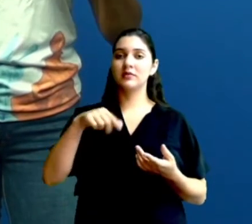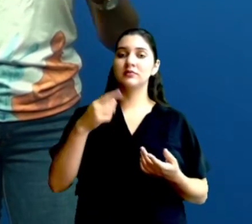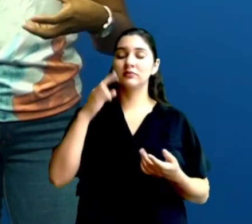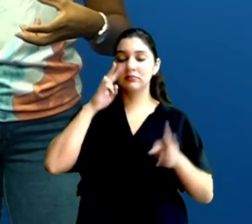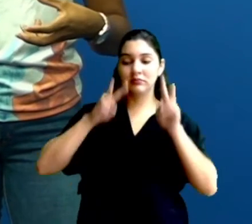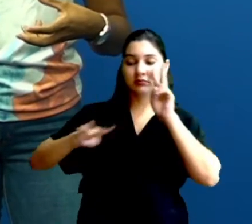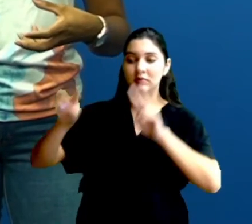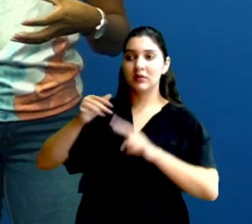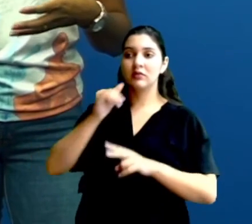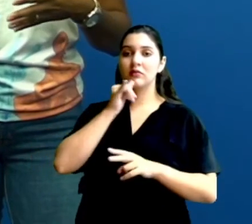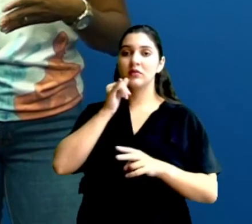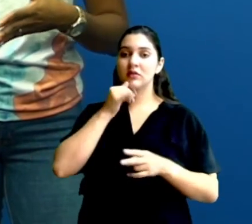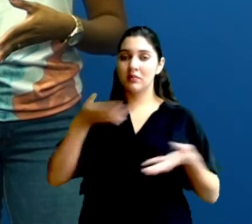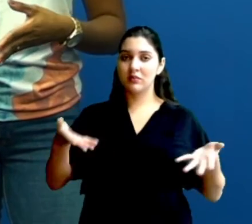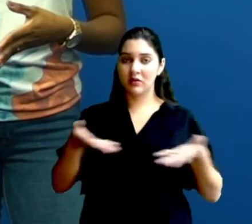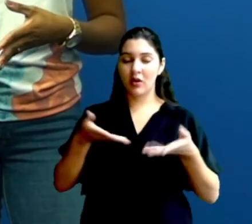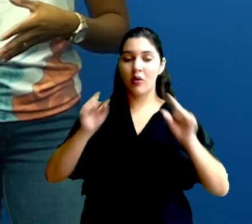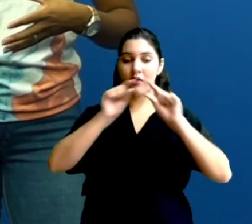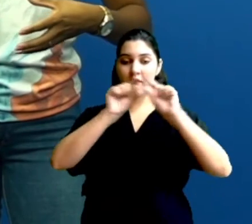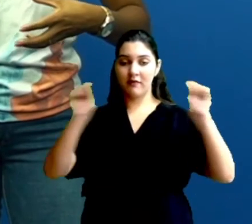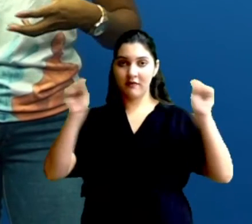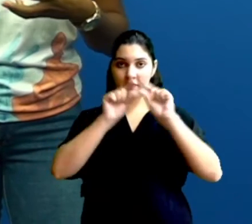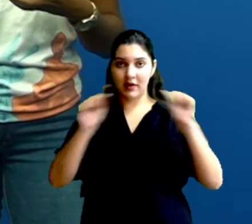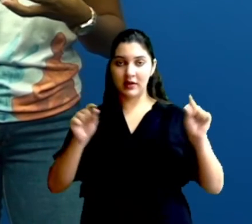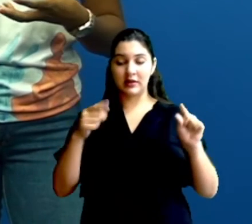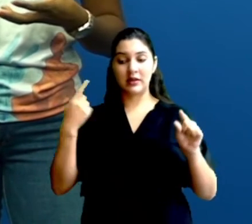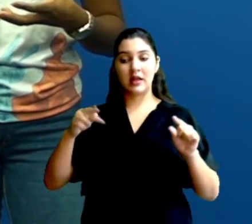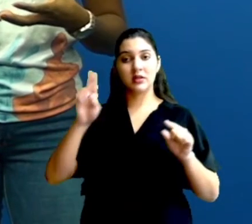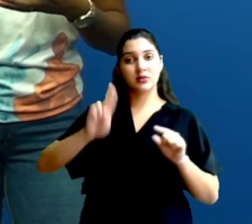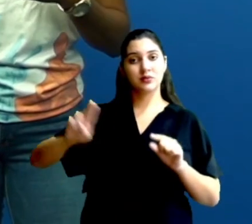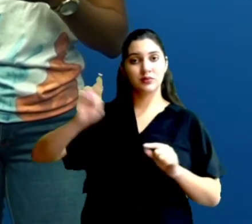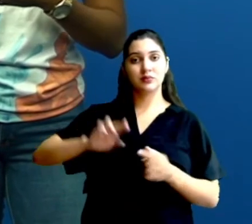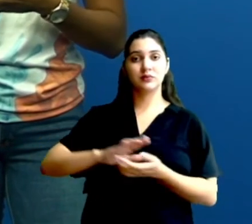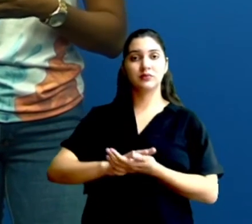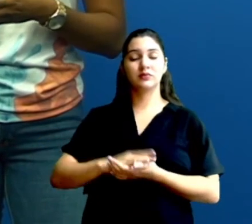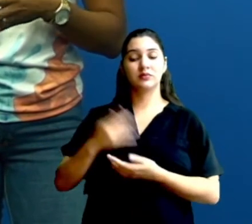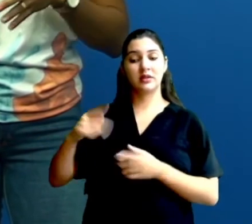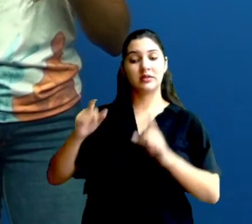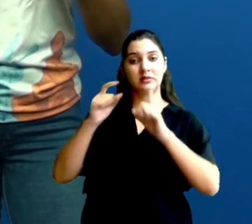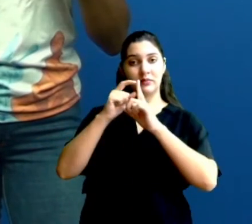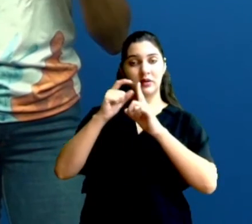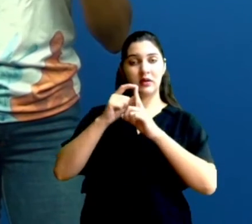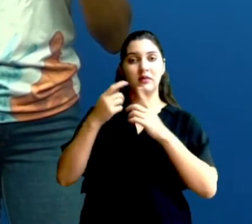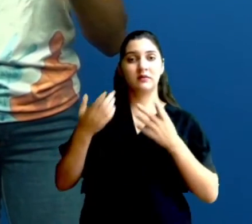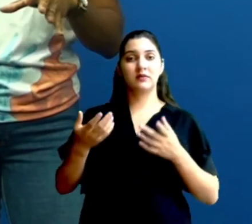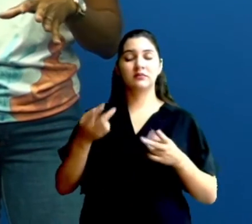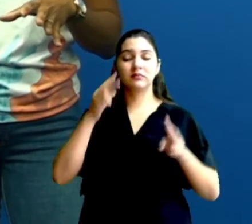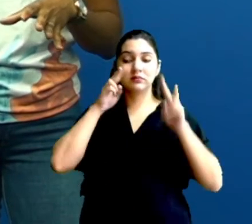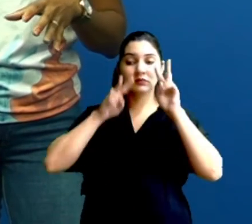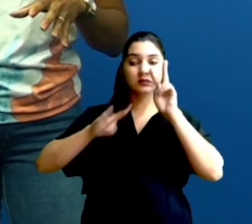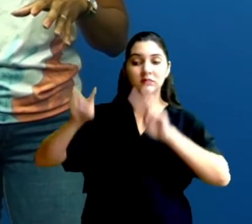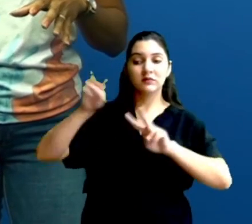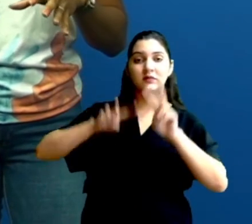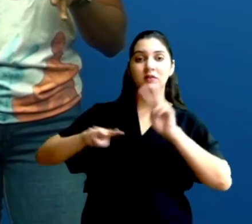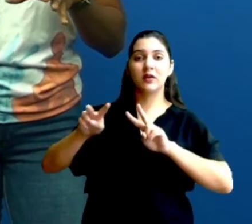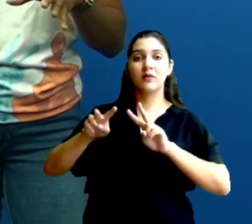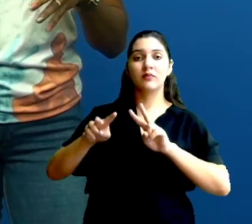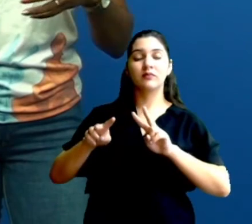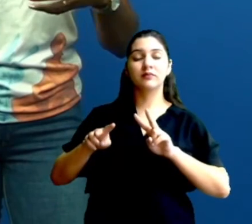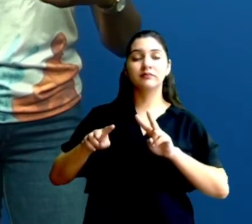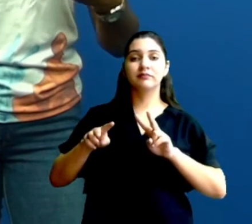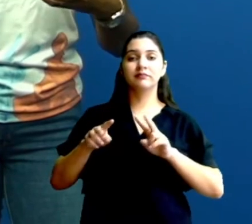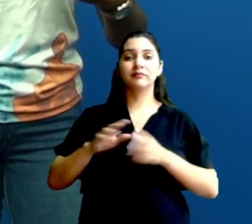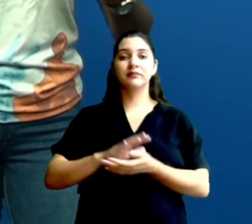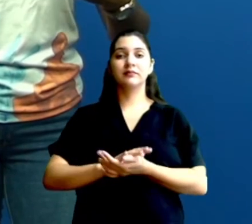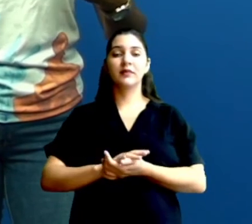ver nos exemplos aplicados em frases. É esse uso dessas palavras que vocês verão e aí